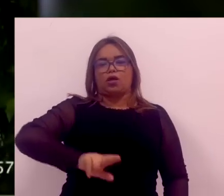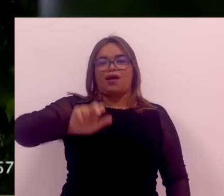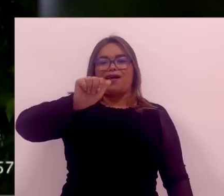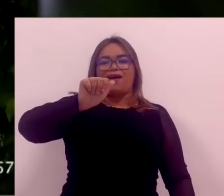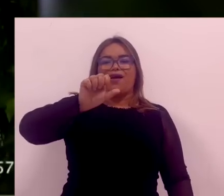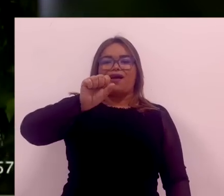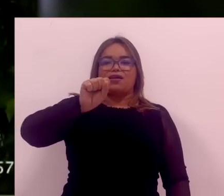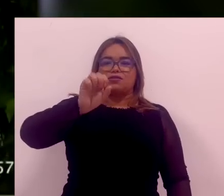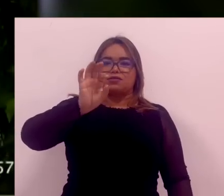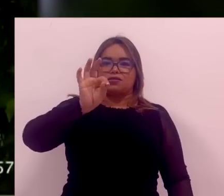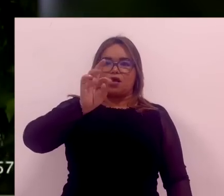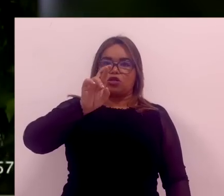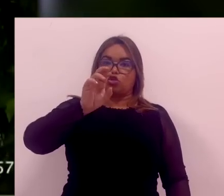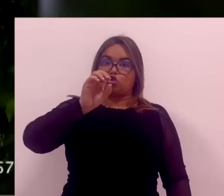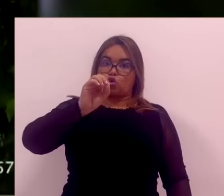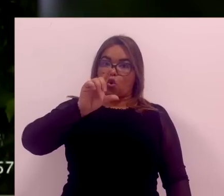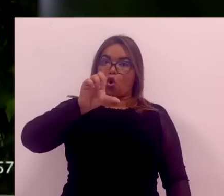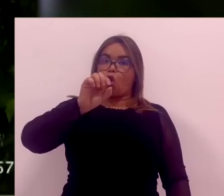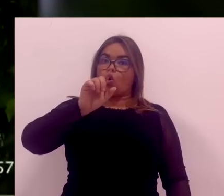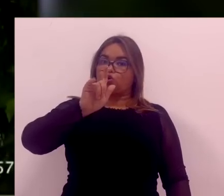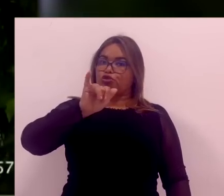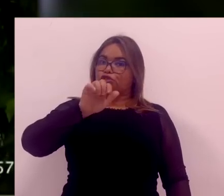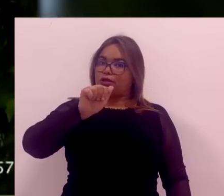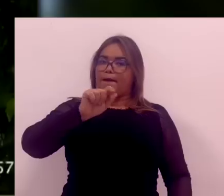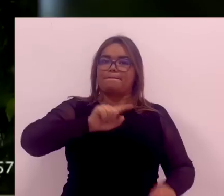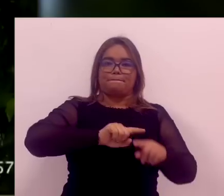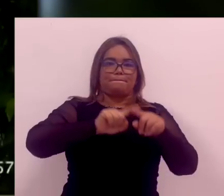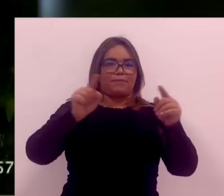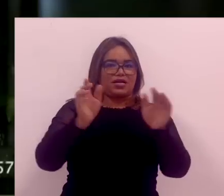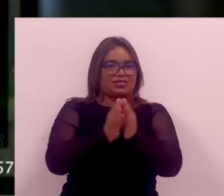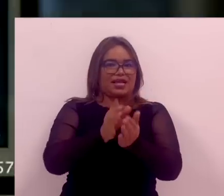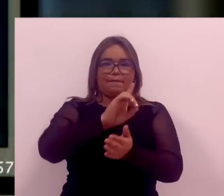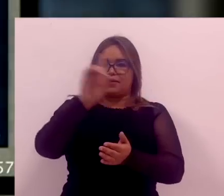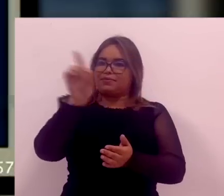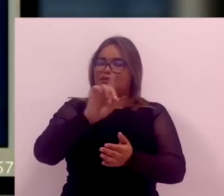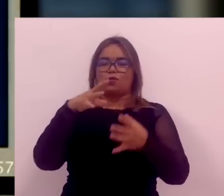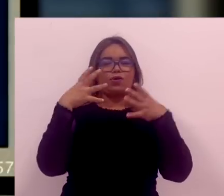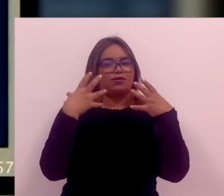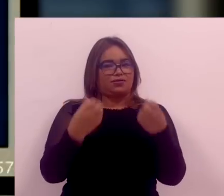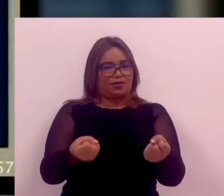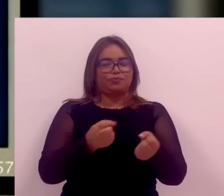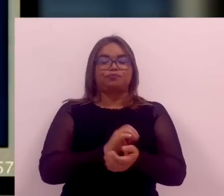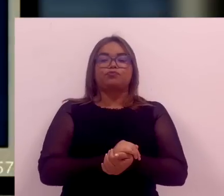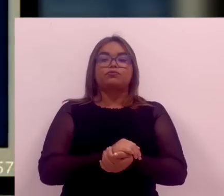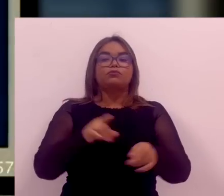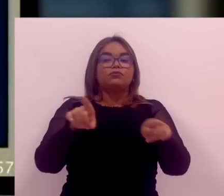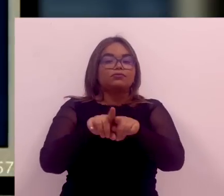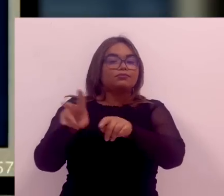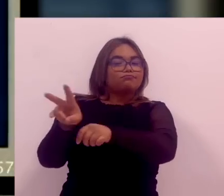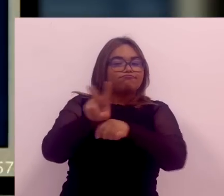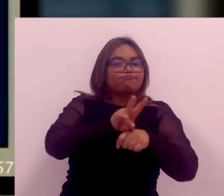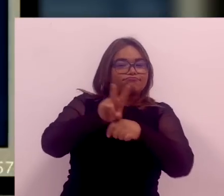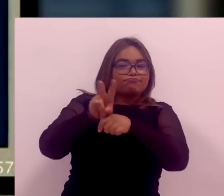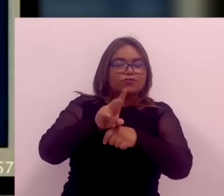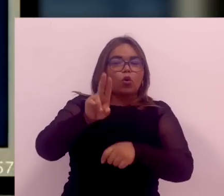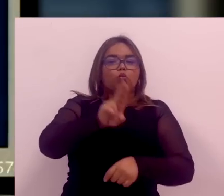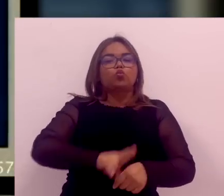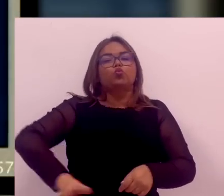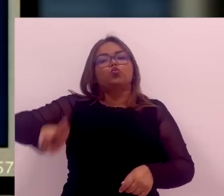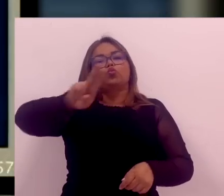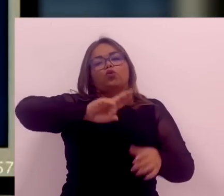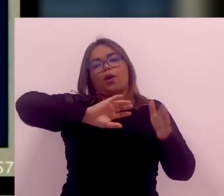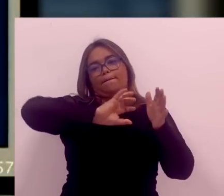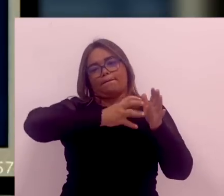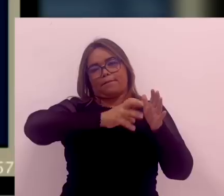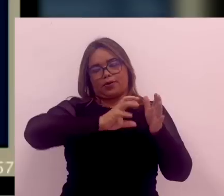Portanto, a astrologia é exaltada na maçonaria, embora a Bíblia a condene, certo? Dessa ciência, muitos dos